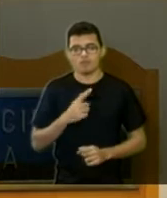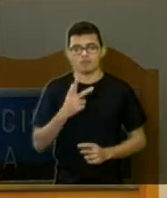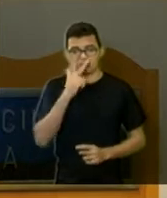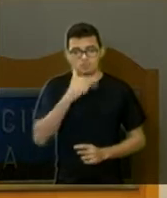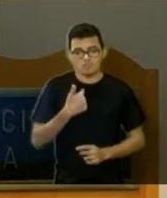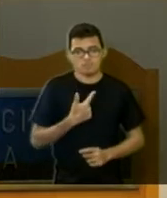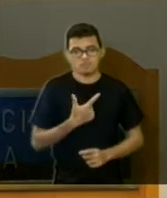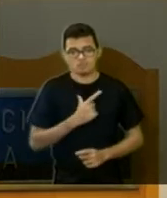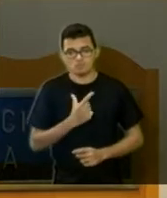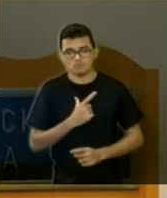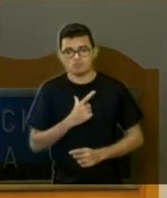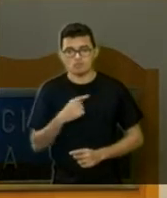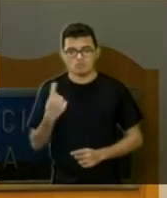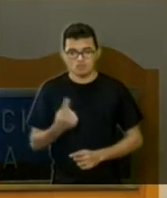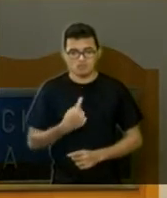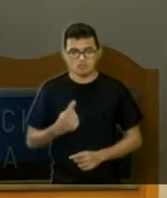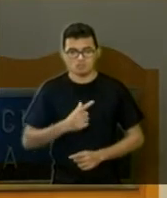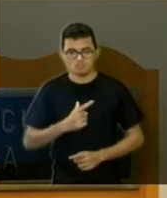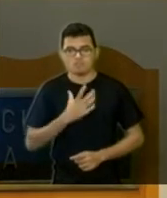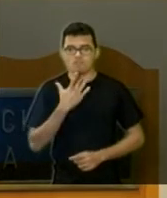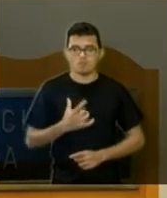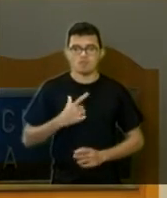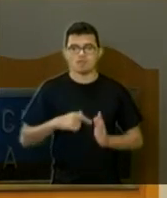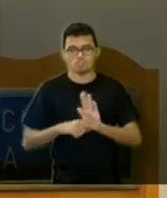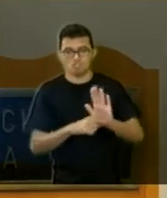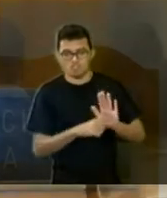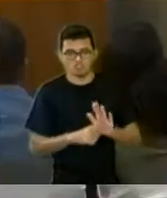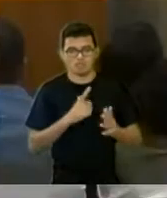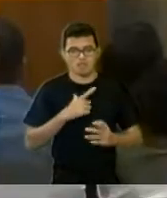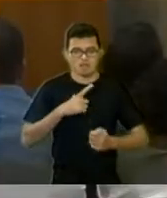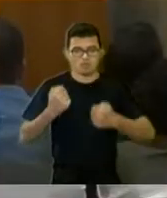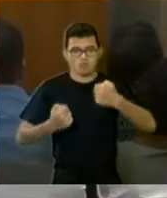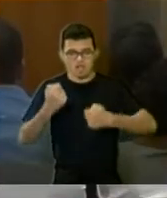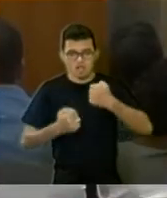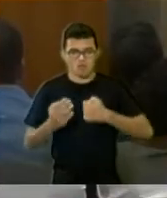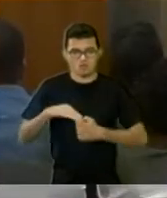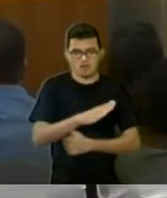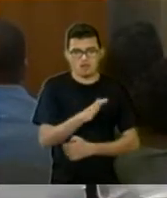de auxiliá-los, né? De levá-los para cá, levá-los para lá,